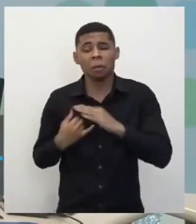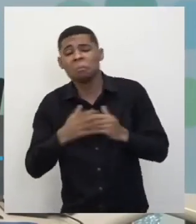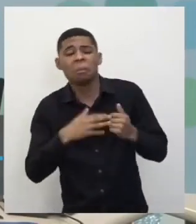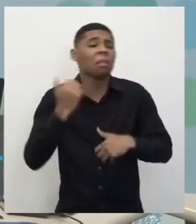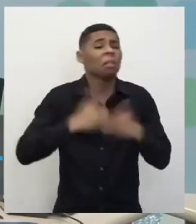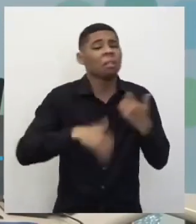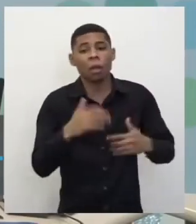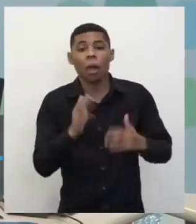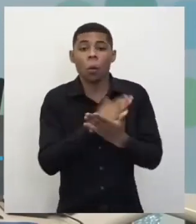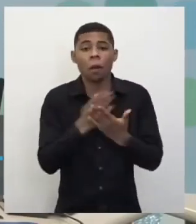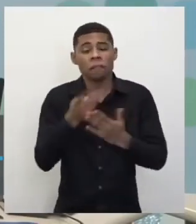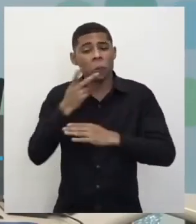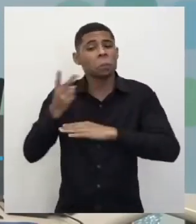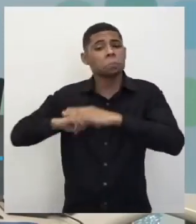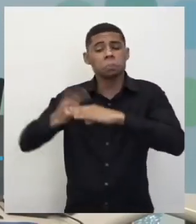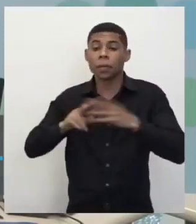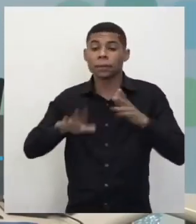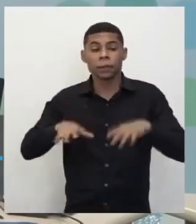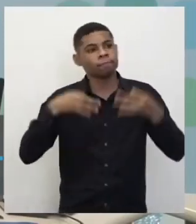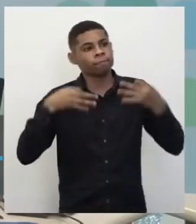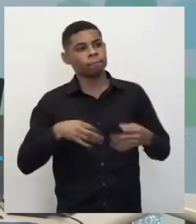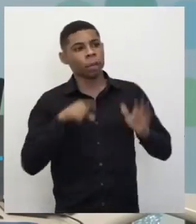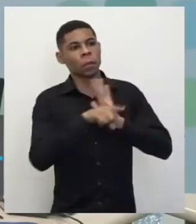Linguagem alternada.